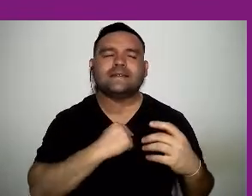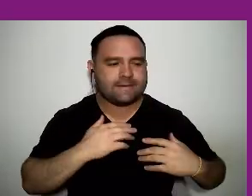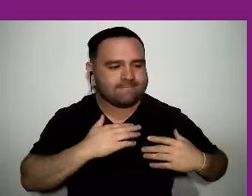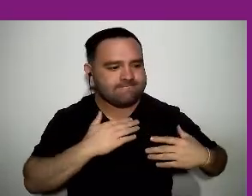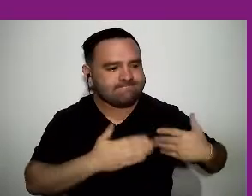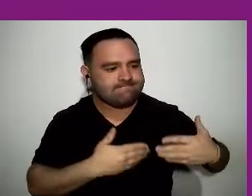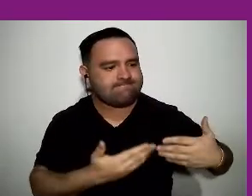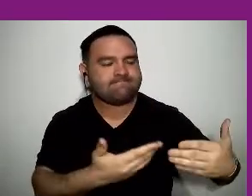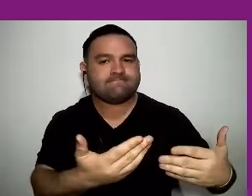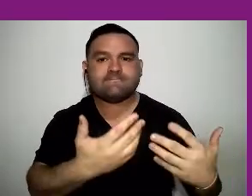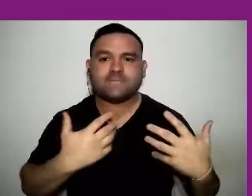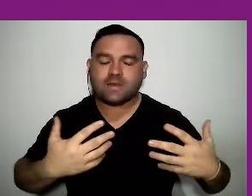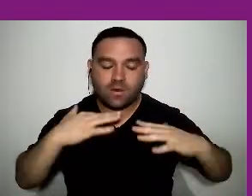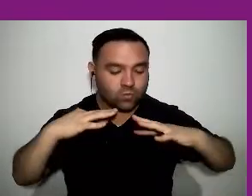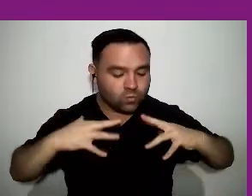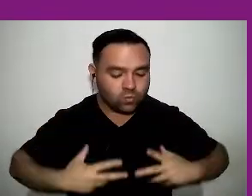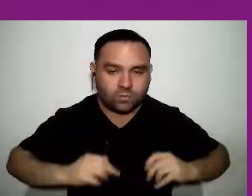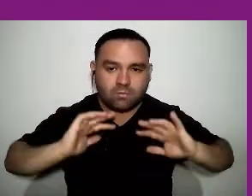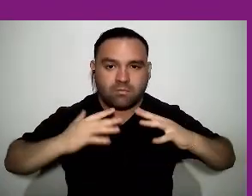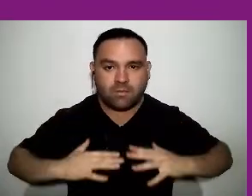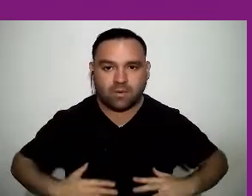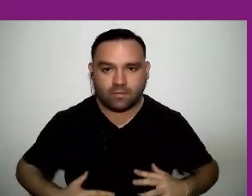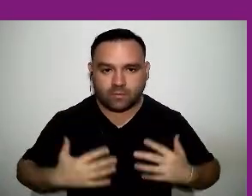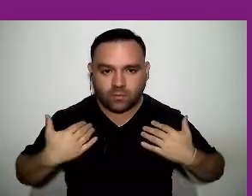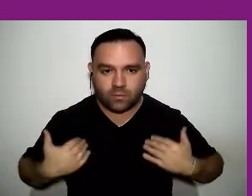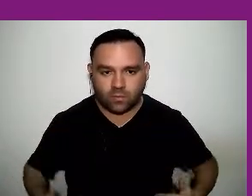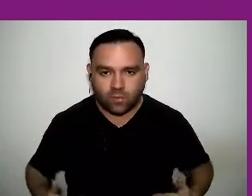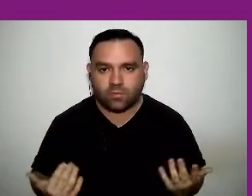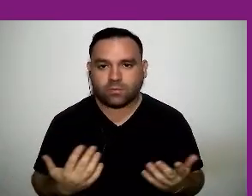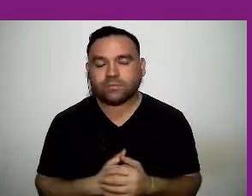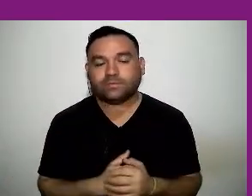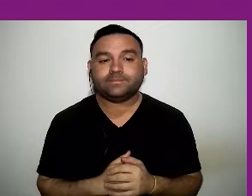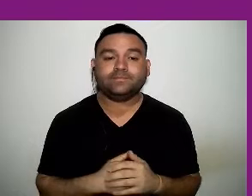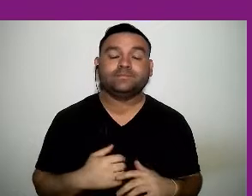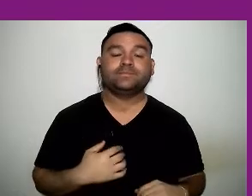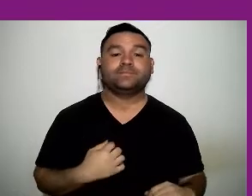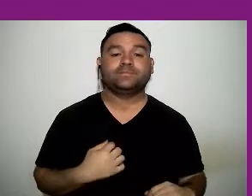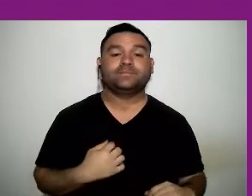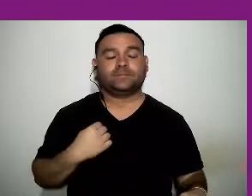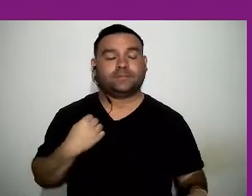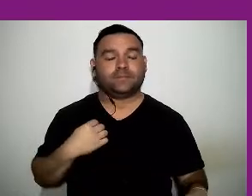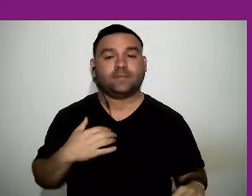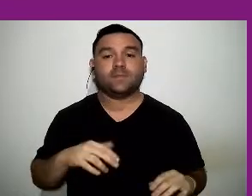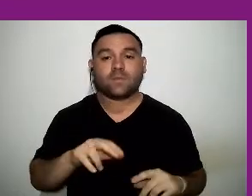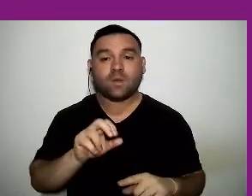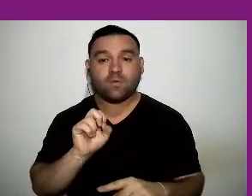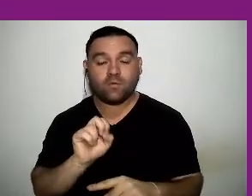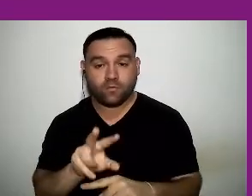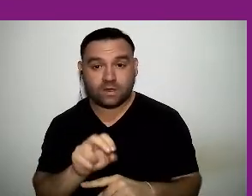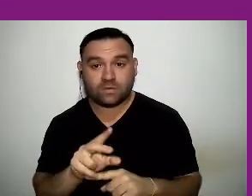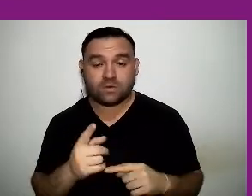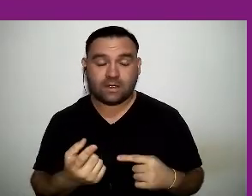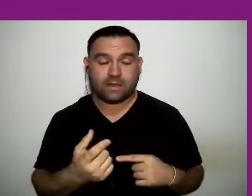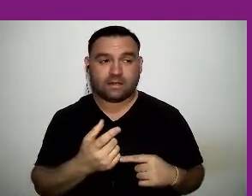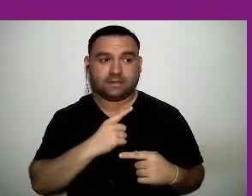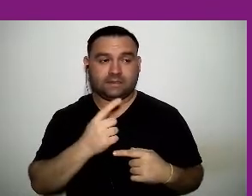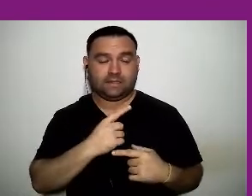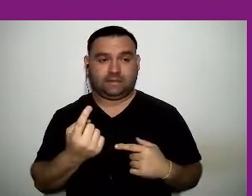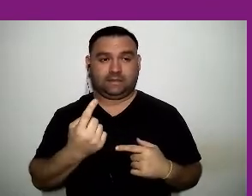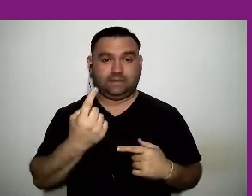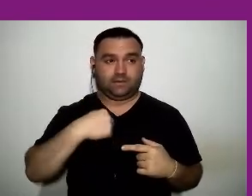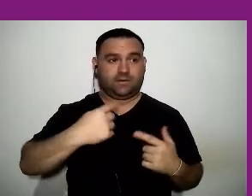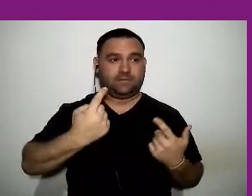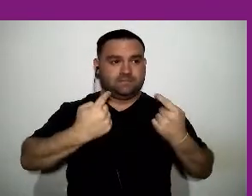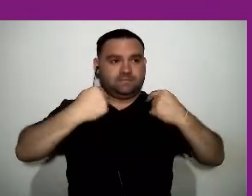cascata inflamatória. Bem, a partir do momento que esse vírus, né, entra nas